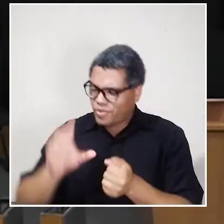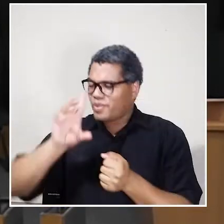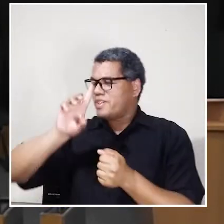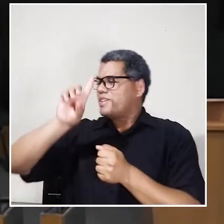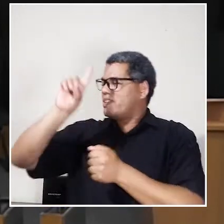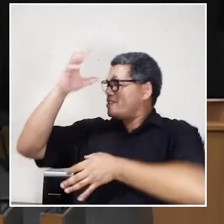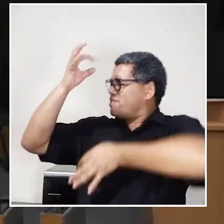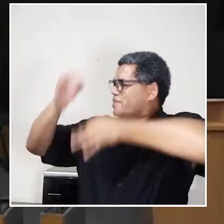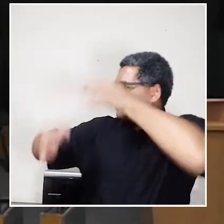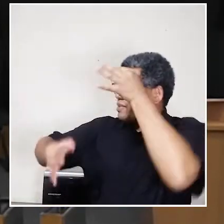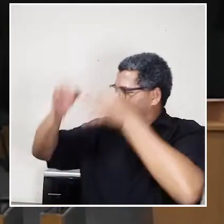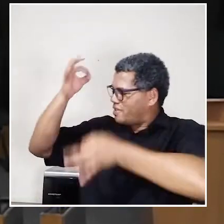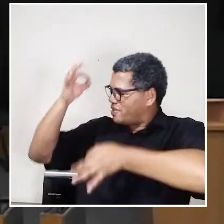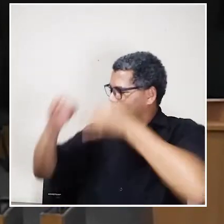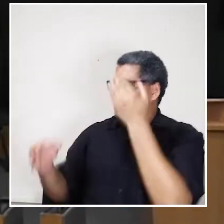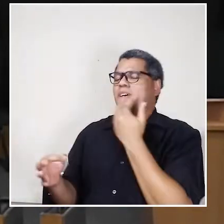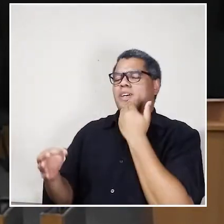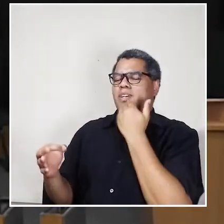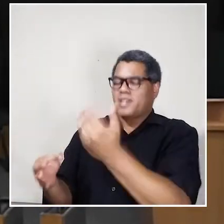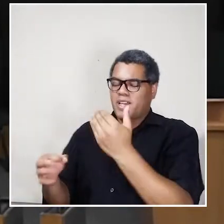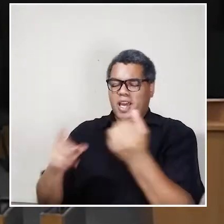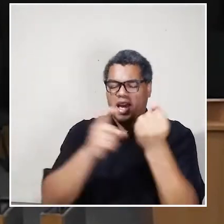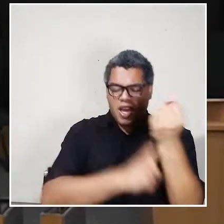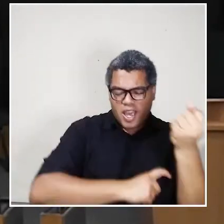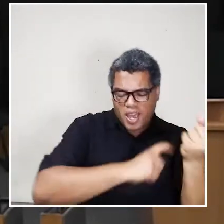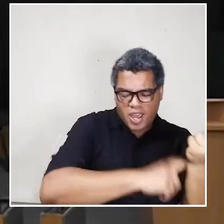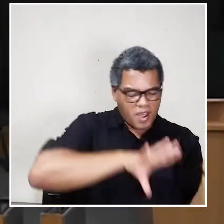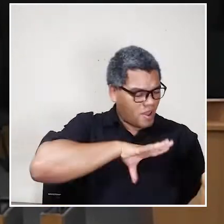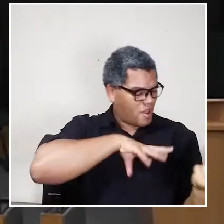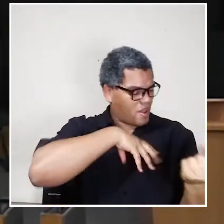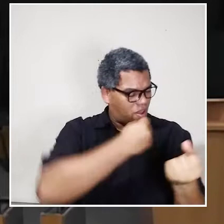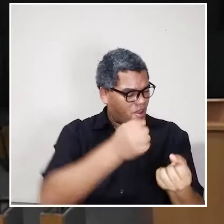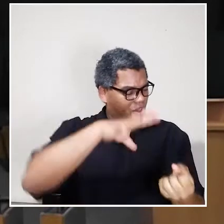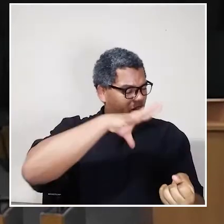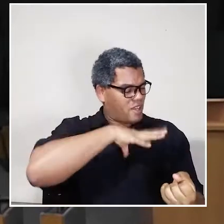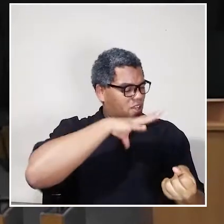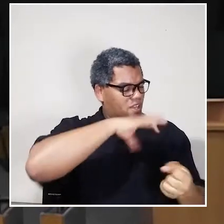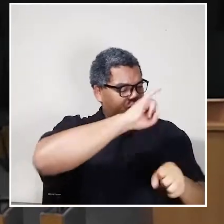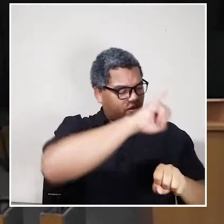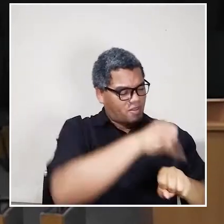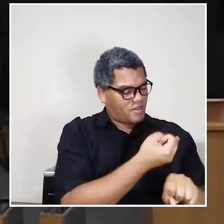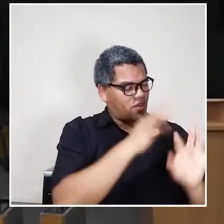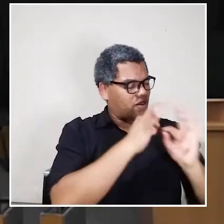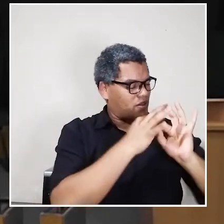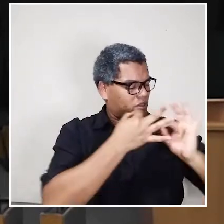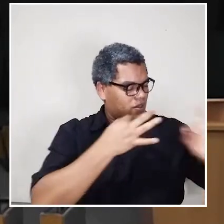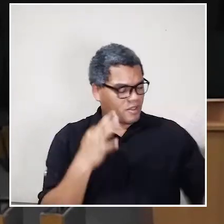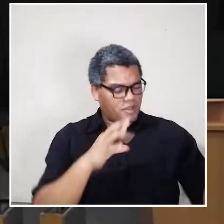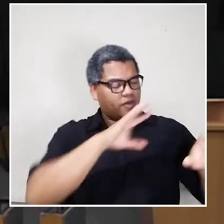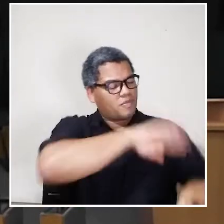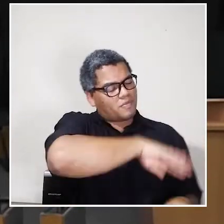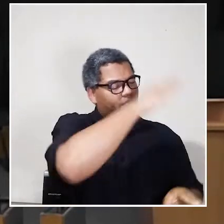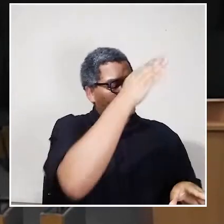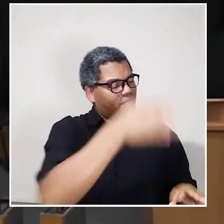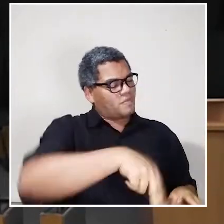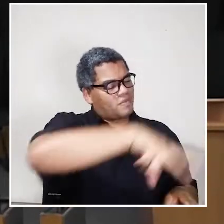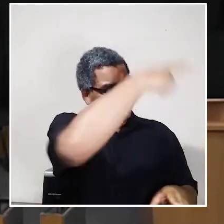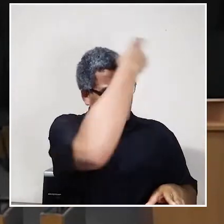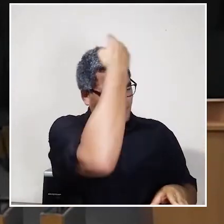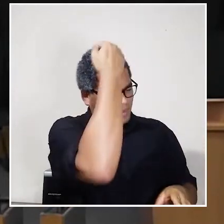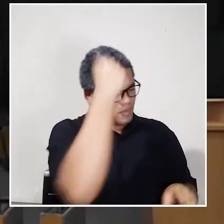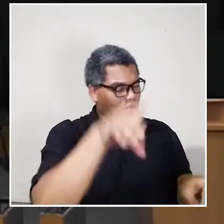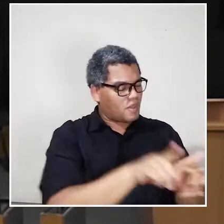as suas justiças, aparte-se a tua ira e o teu furor da tua cidade de Jerusalém, do teu santo